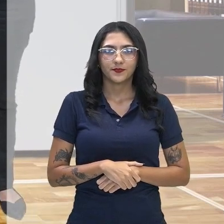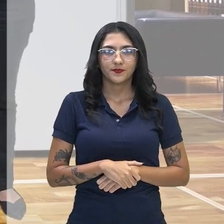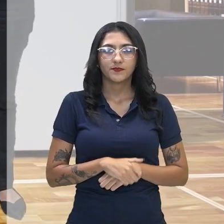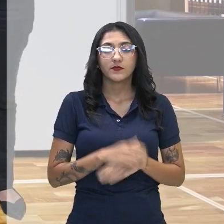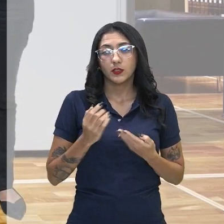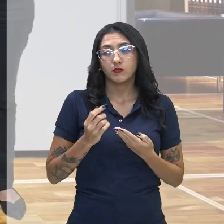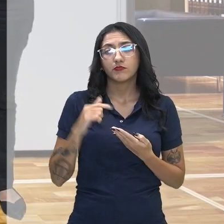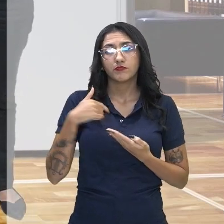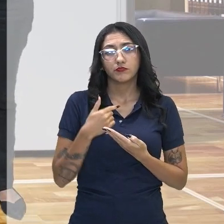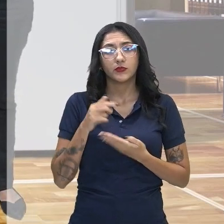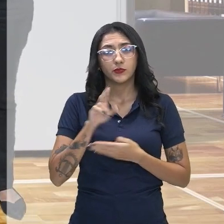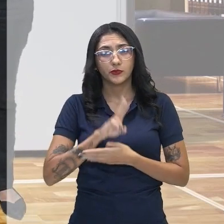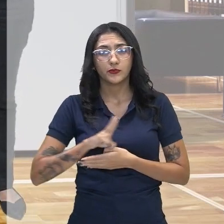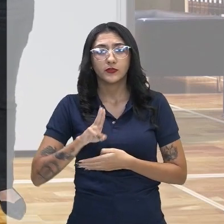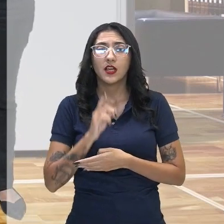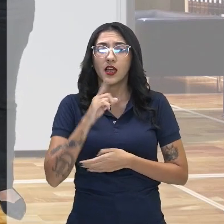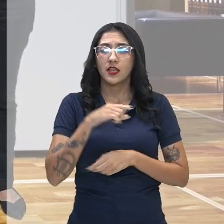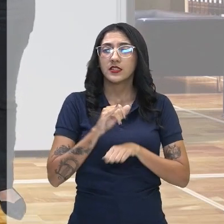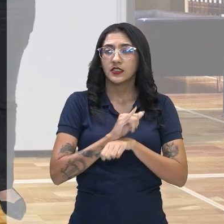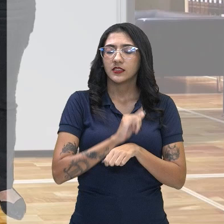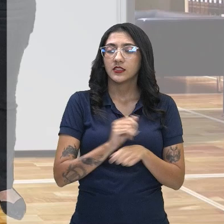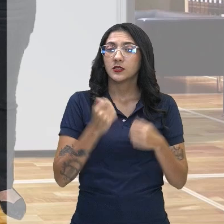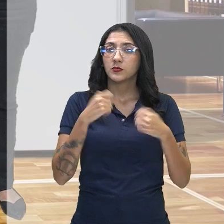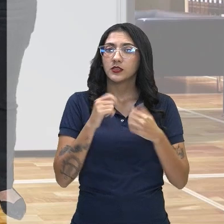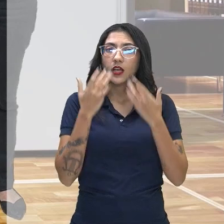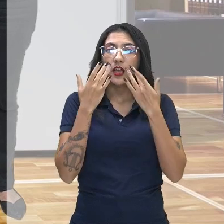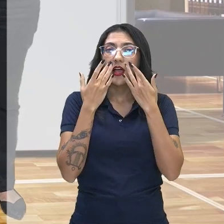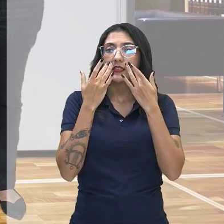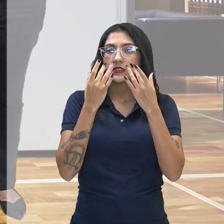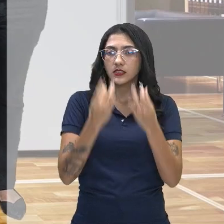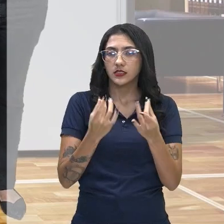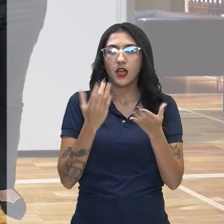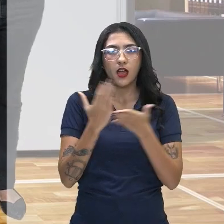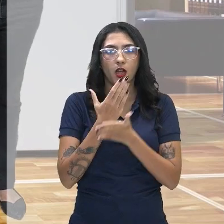o skimming, a gente tem que observar